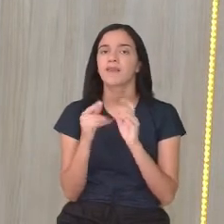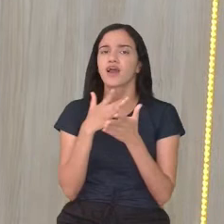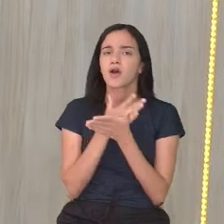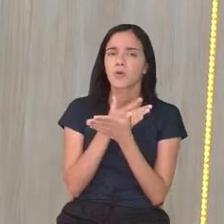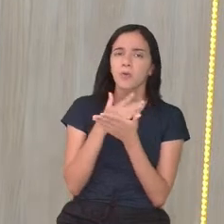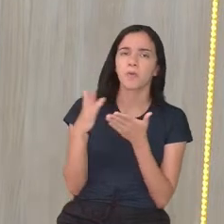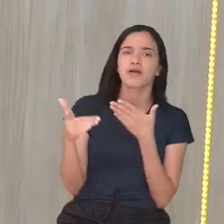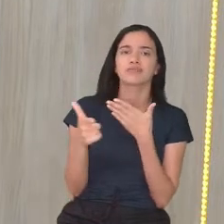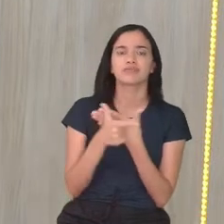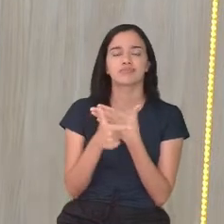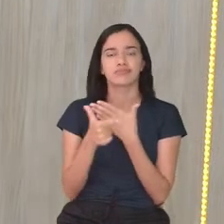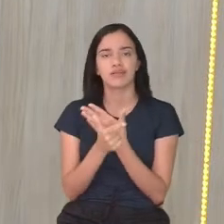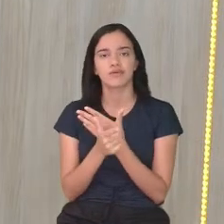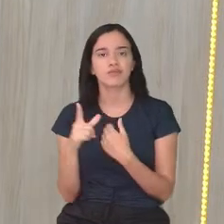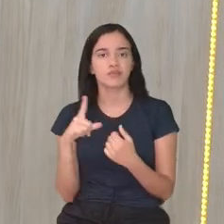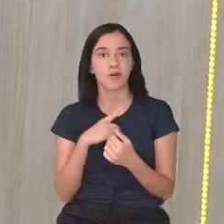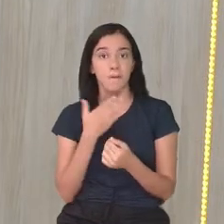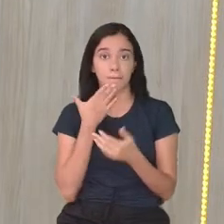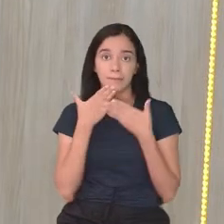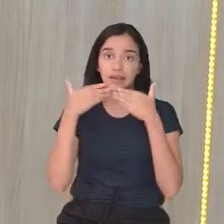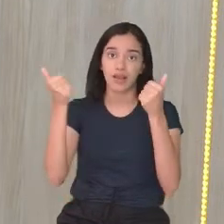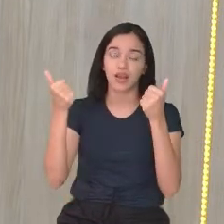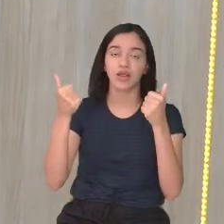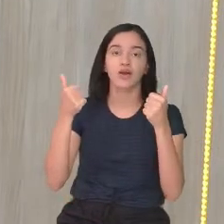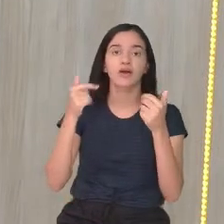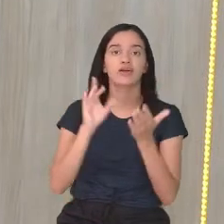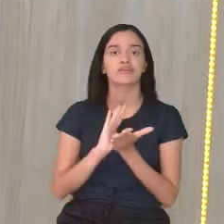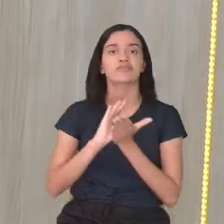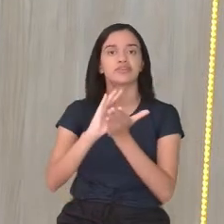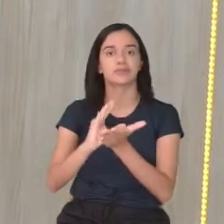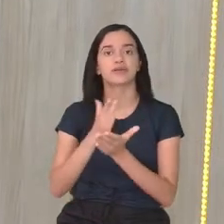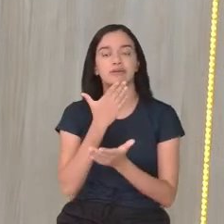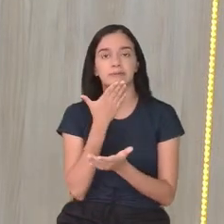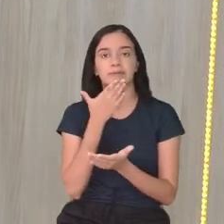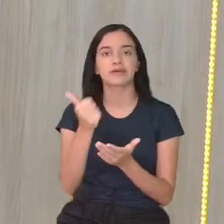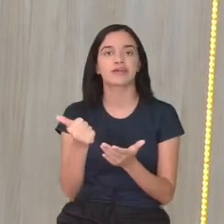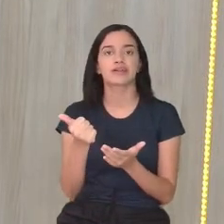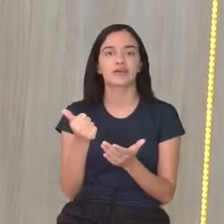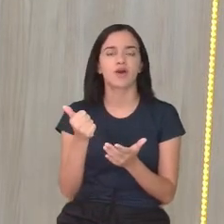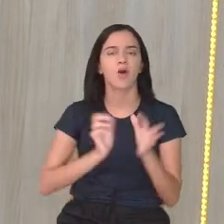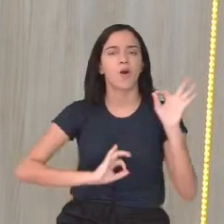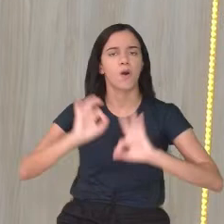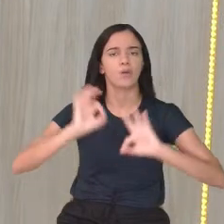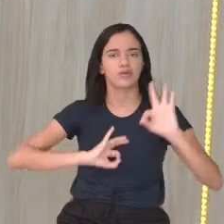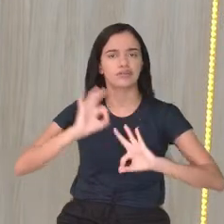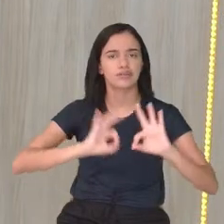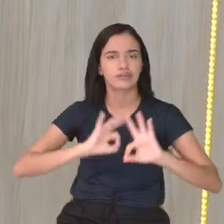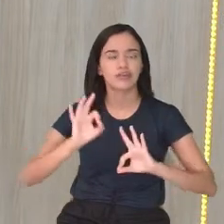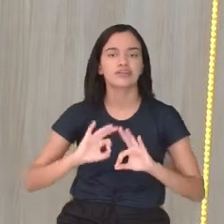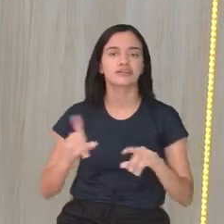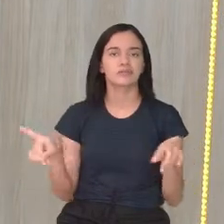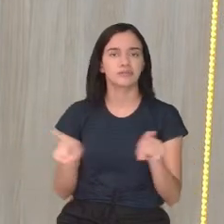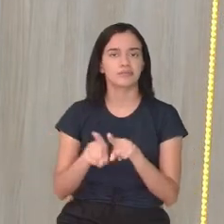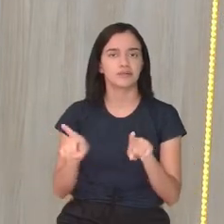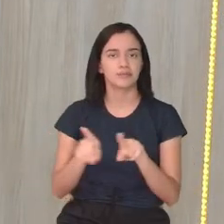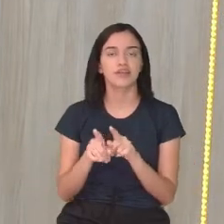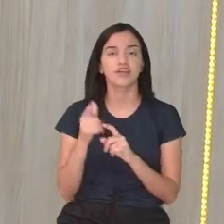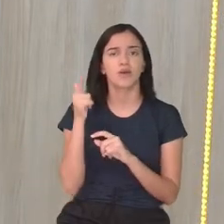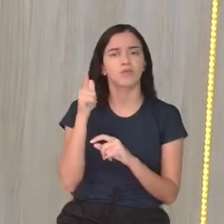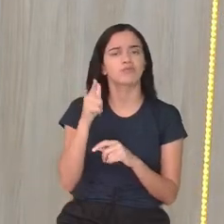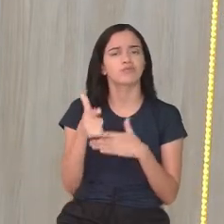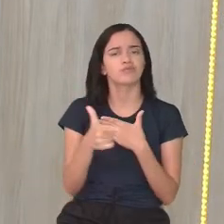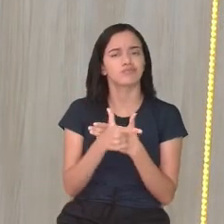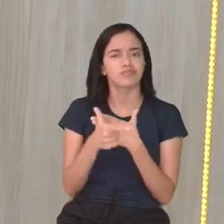comece a funcionar melhor, para que tenha mais investimento, para que tenha mais organização, para que ela consiga